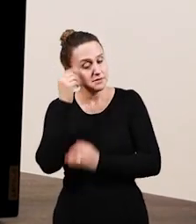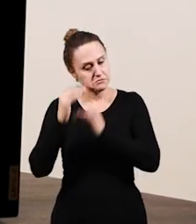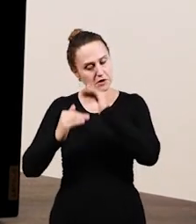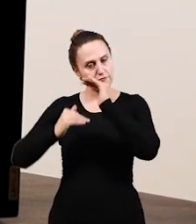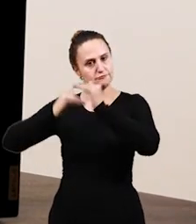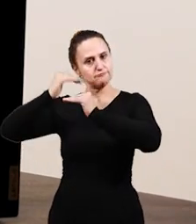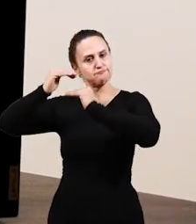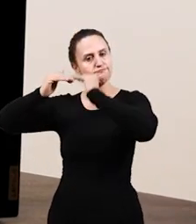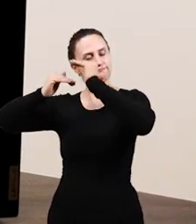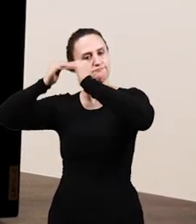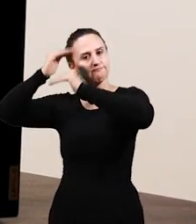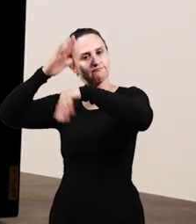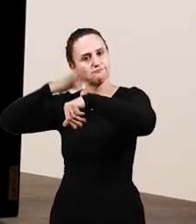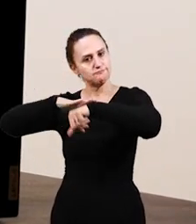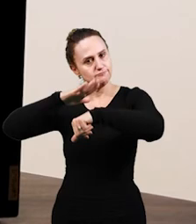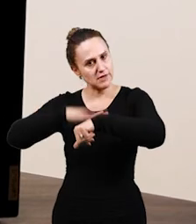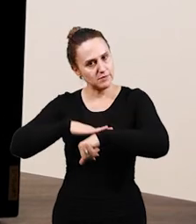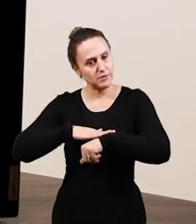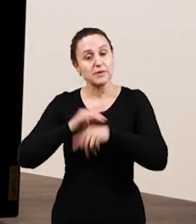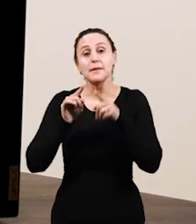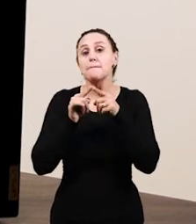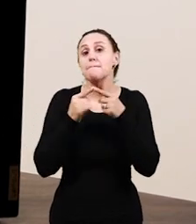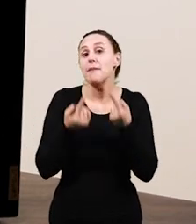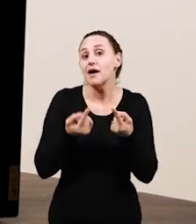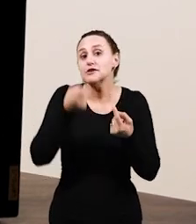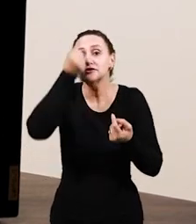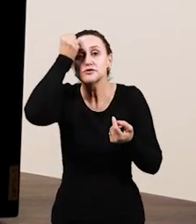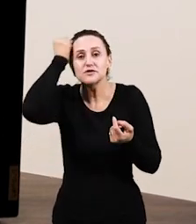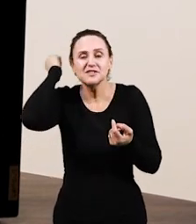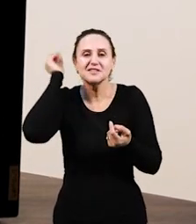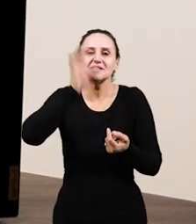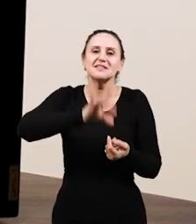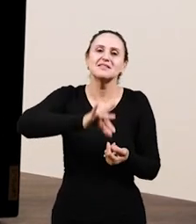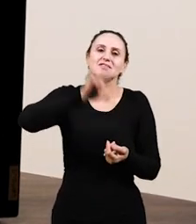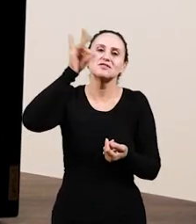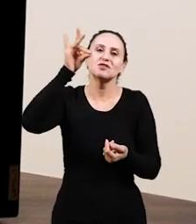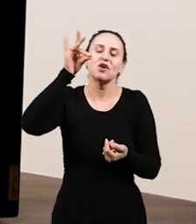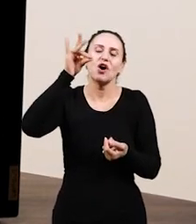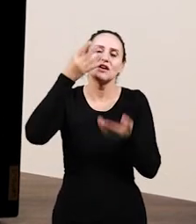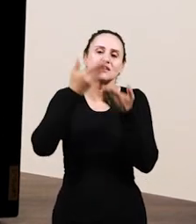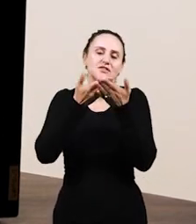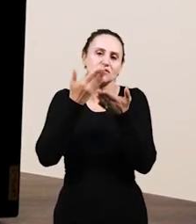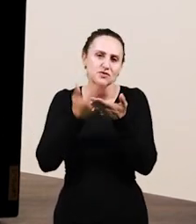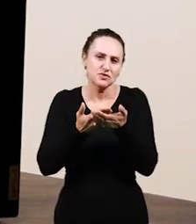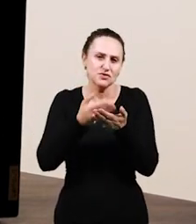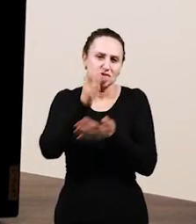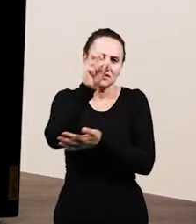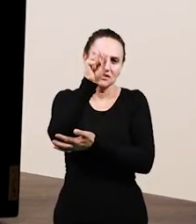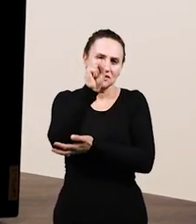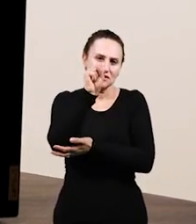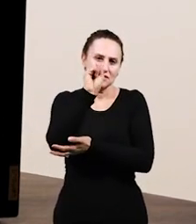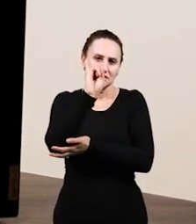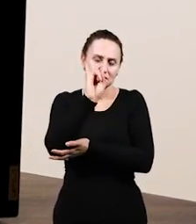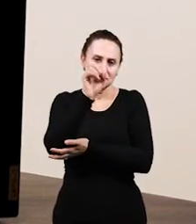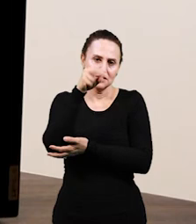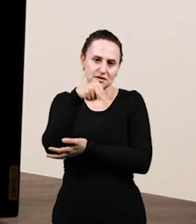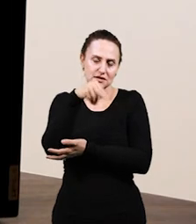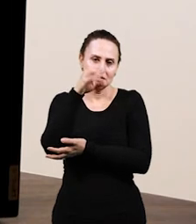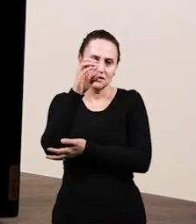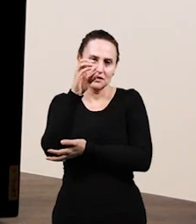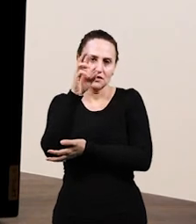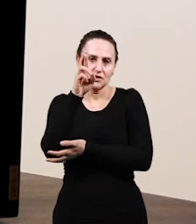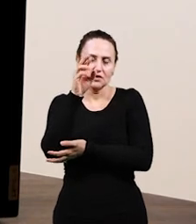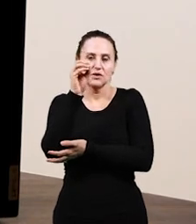dos tempos Mas como eu disse eu só seguir optar por estudar vou fazer estudos sincrônicos né é optar por